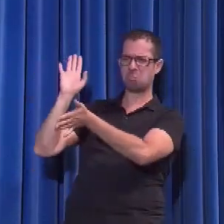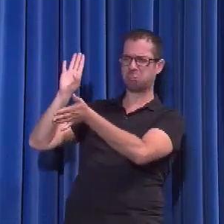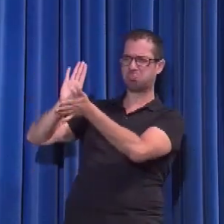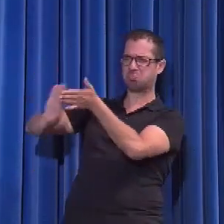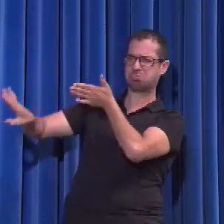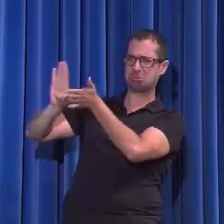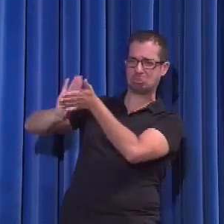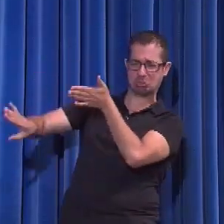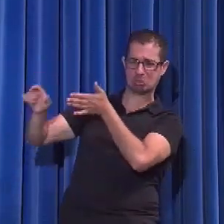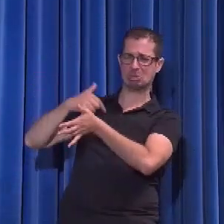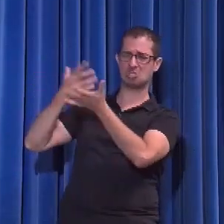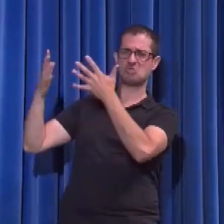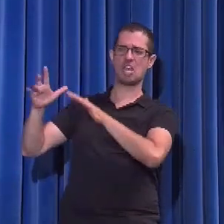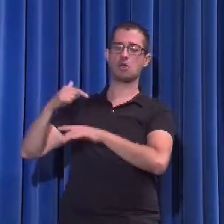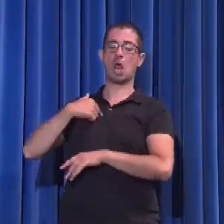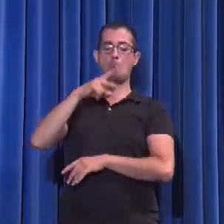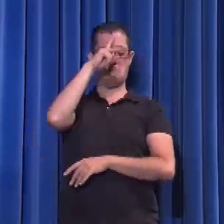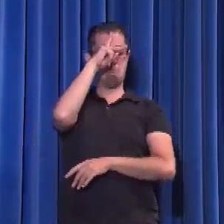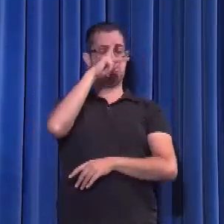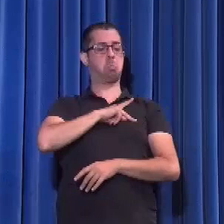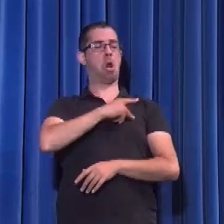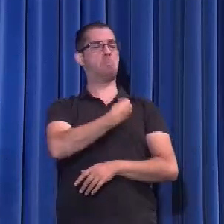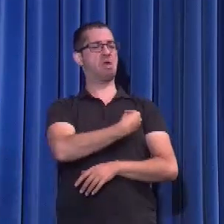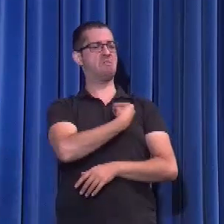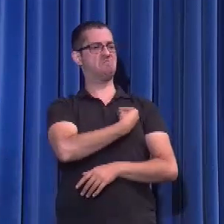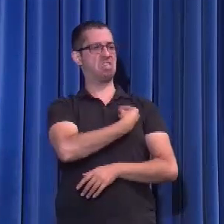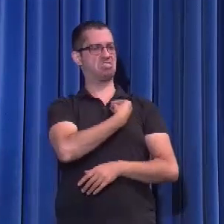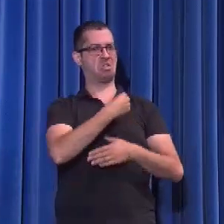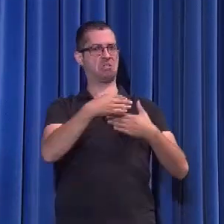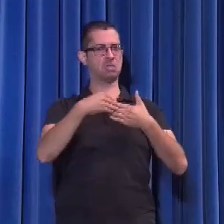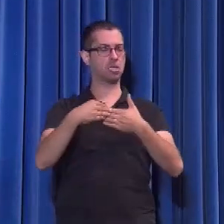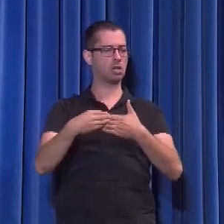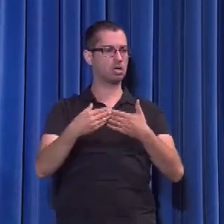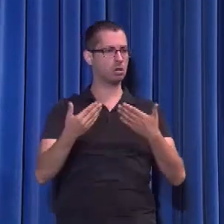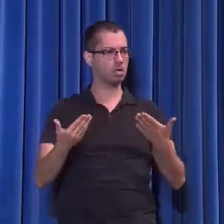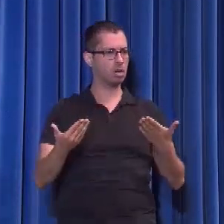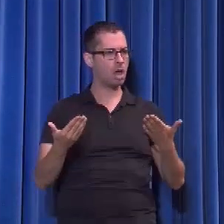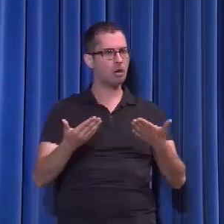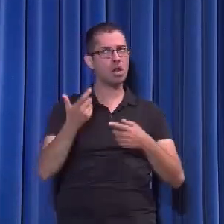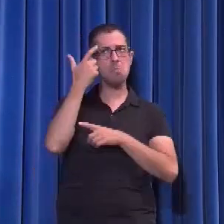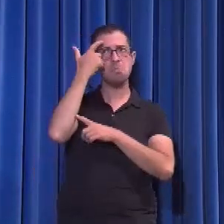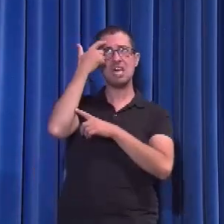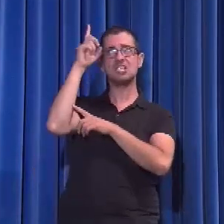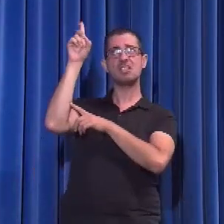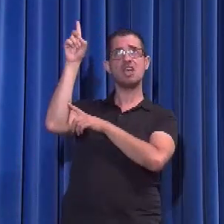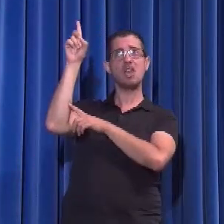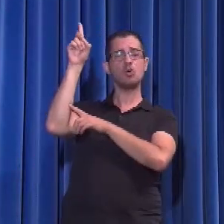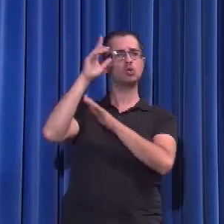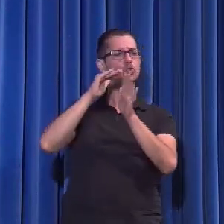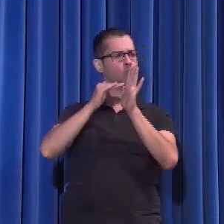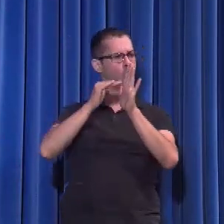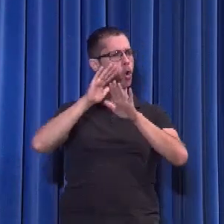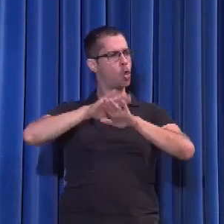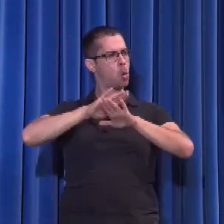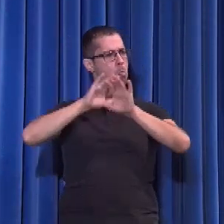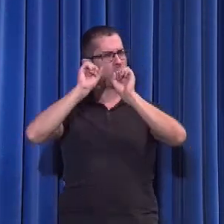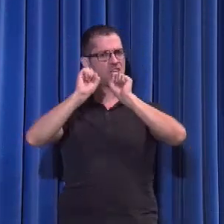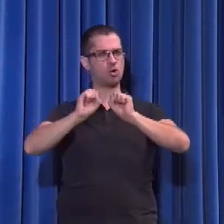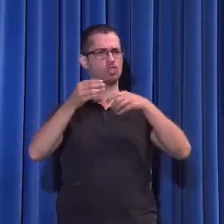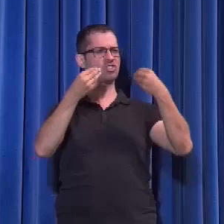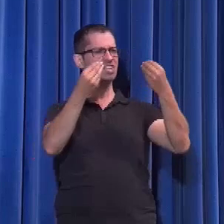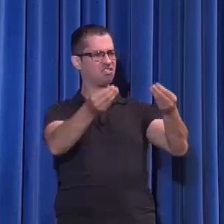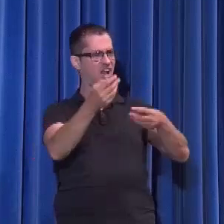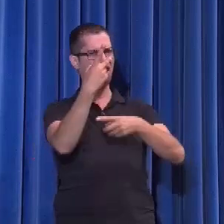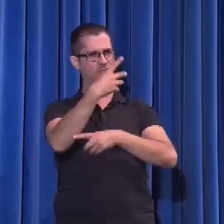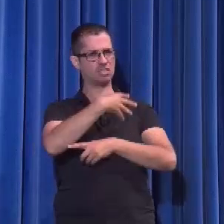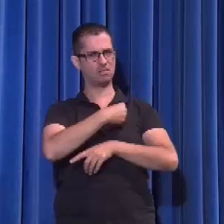essa situação. Agora, o Deus Todo-Poderoso, que envia o seu próprio Filho, Jesus Cristo,